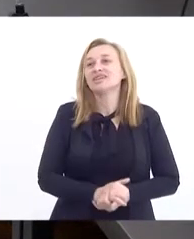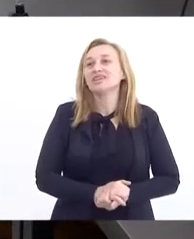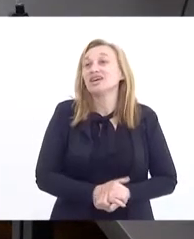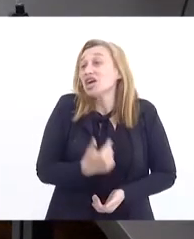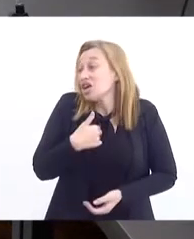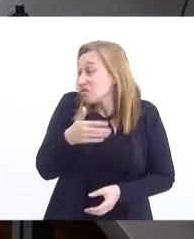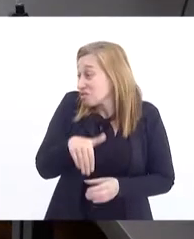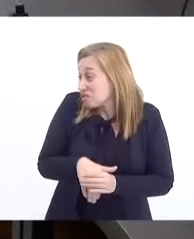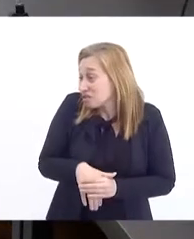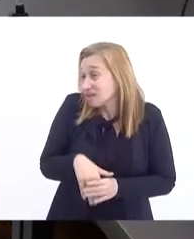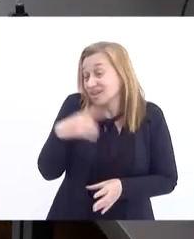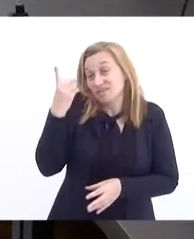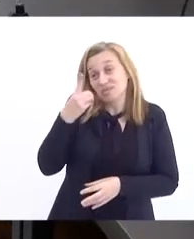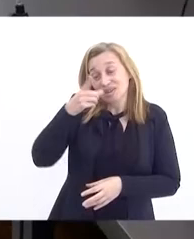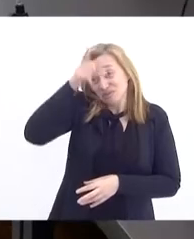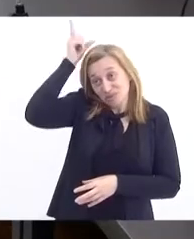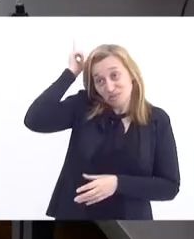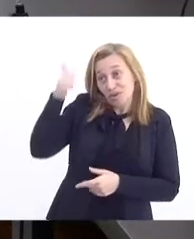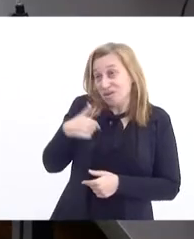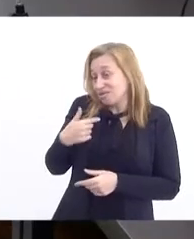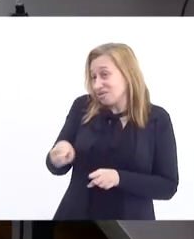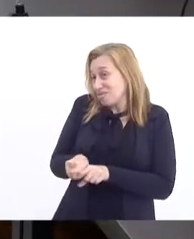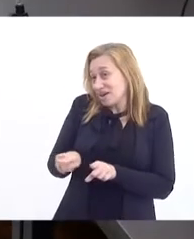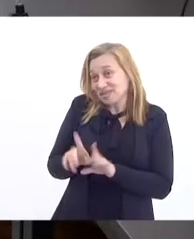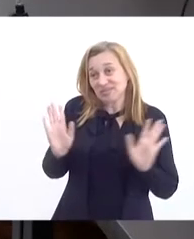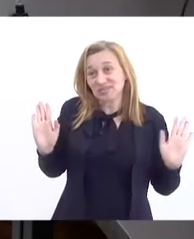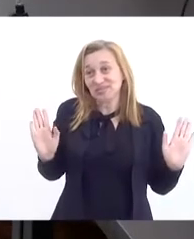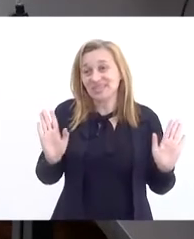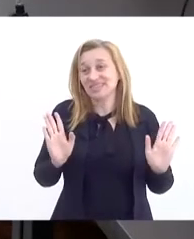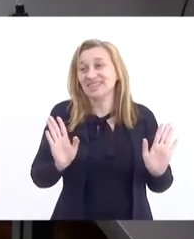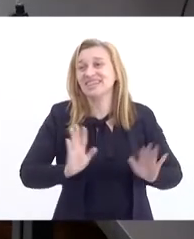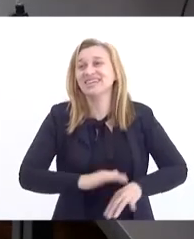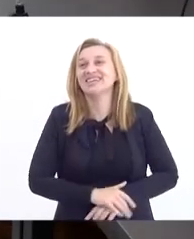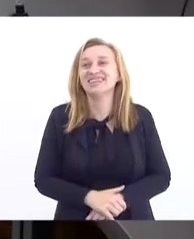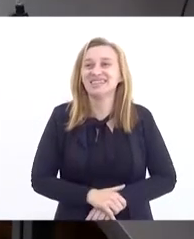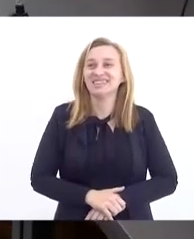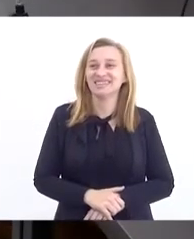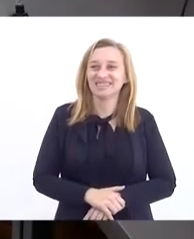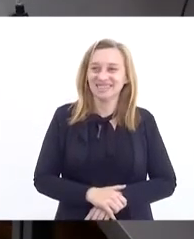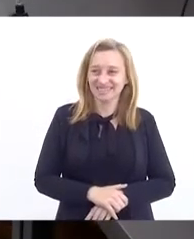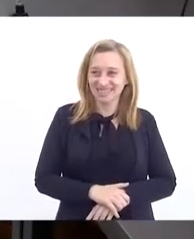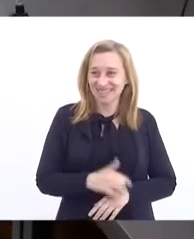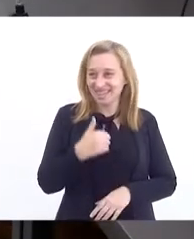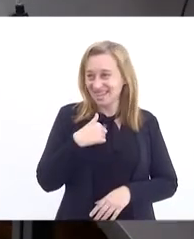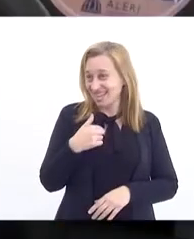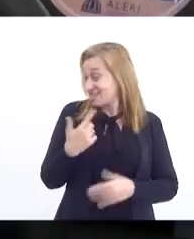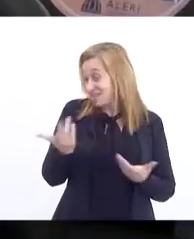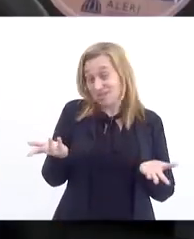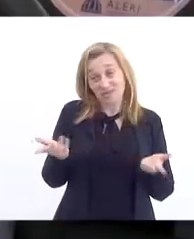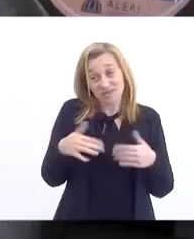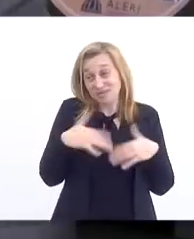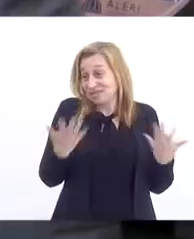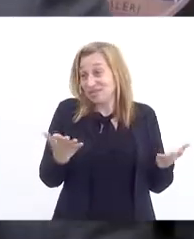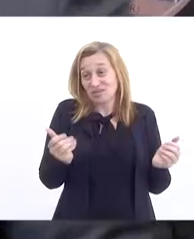Eu ia votar com o deputado Luiz Paulo. Eu também. Excelência, eu também. E como eu também vou votar, eu retiro meu voto